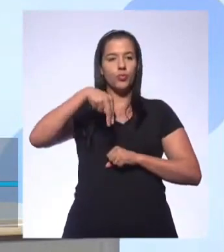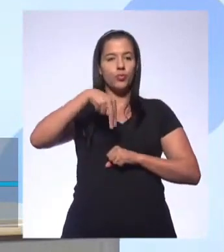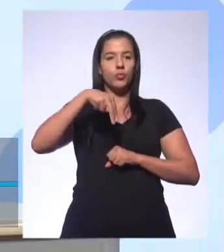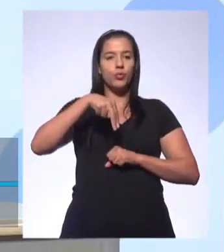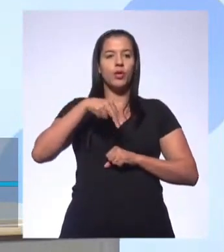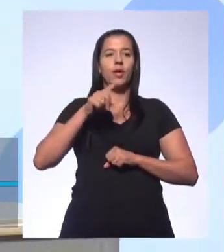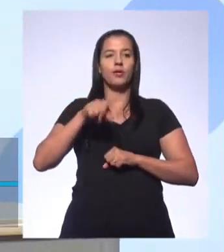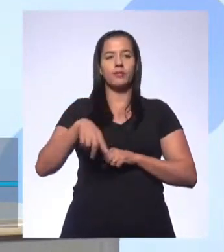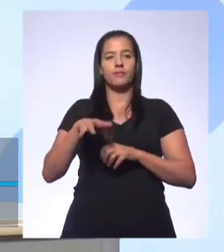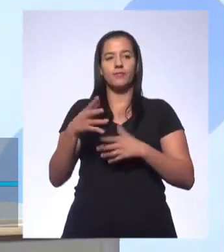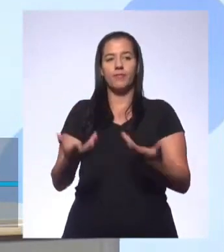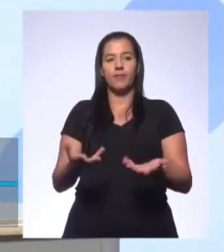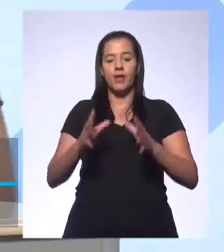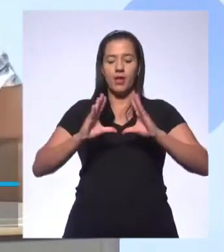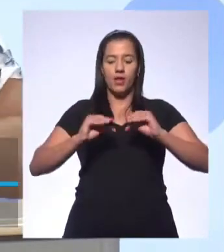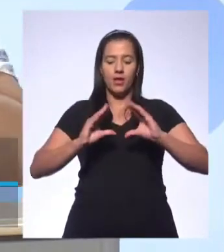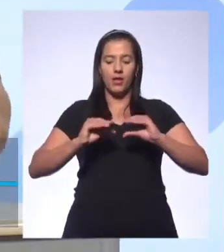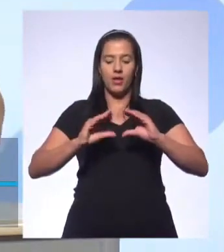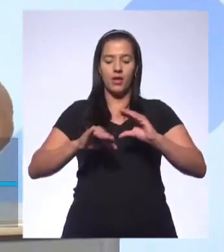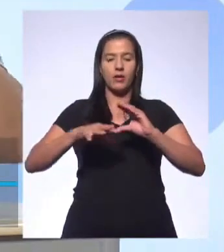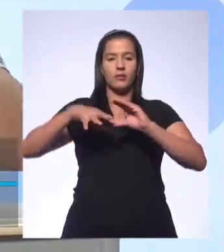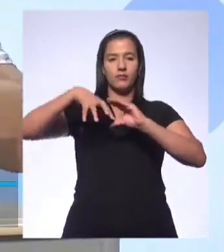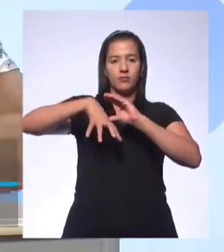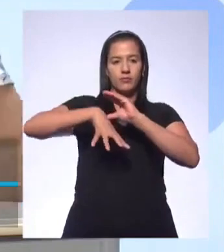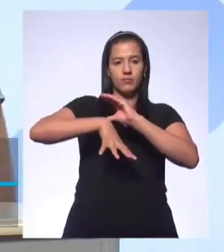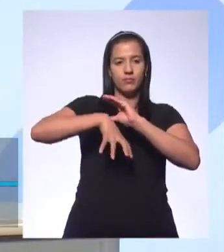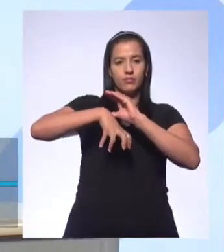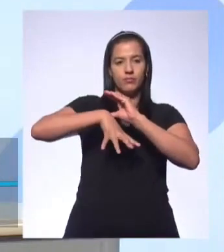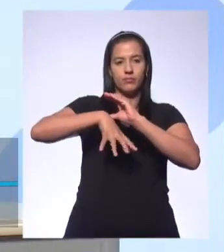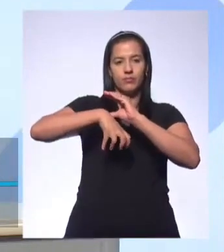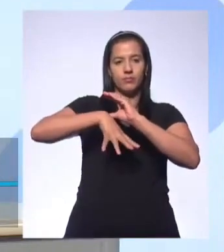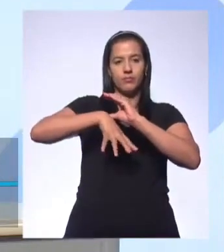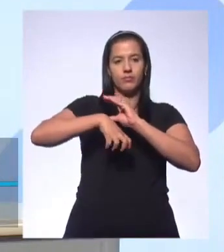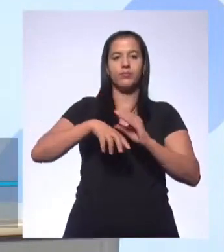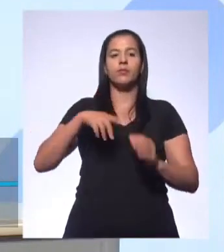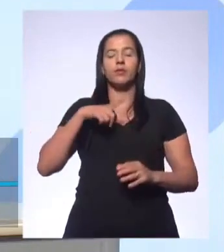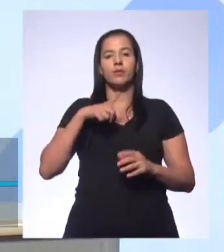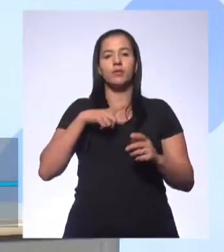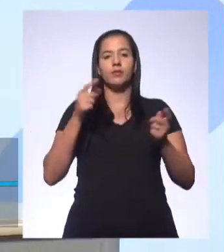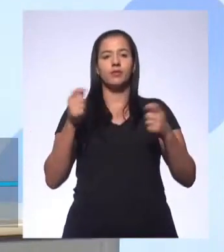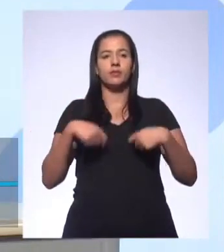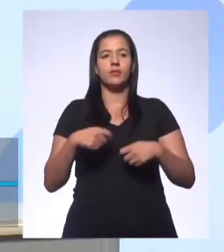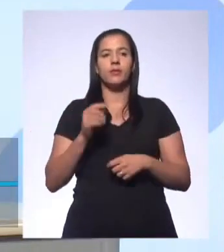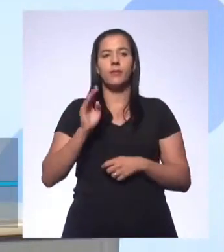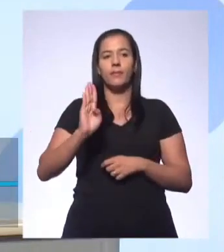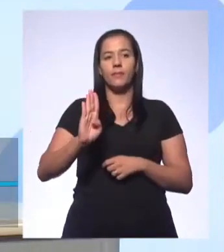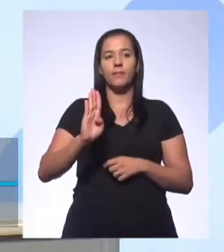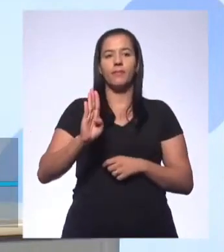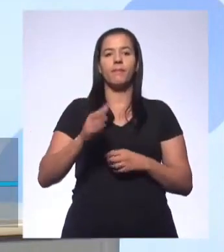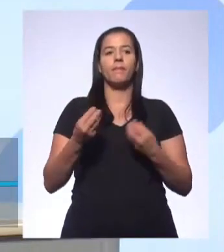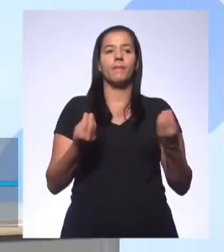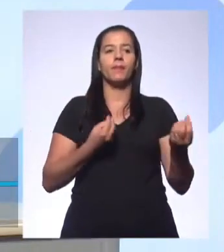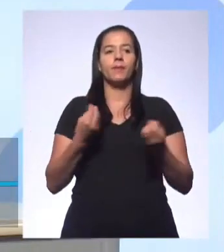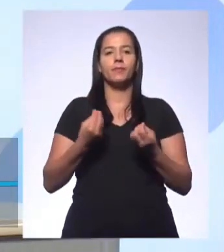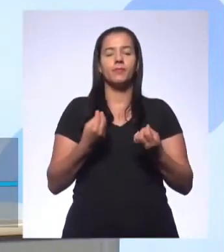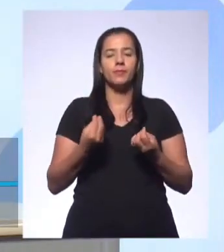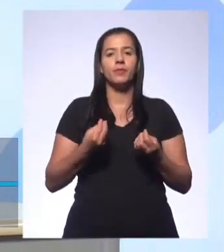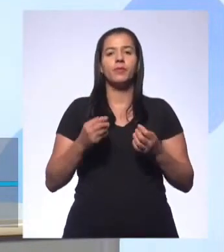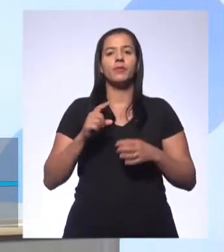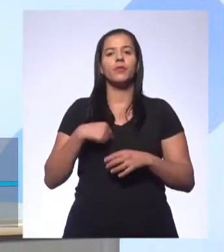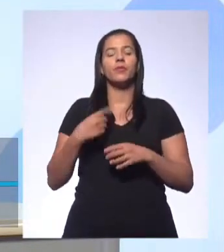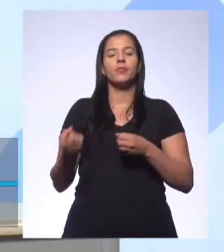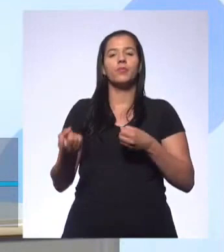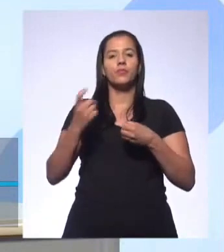pela raiz, né? Que é pelo solo, coloca fertilizante, né? E a item B colocou assim, como o nitrogênio retorna para o